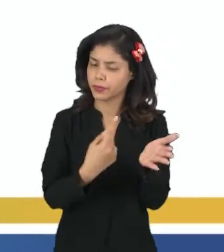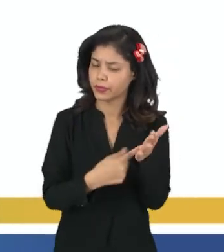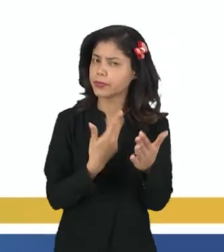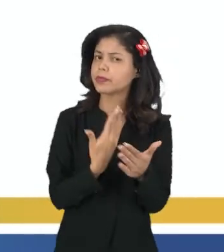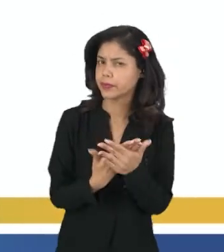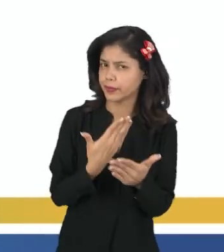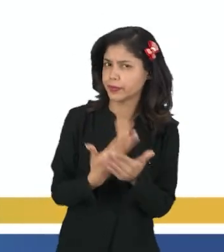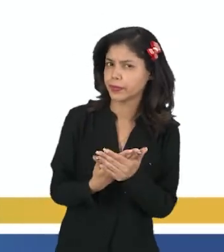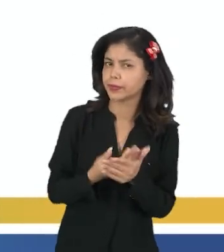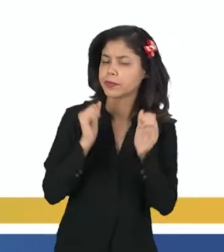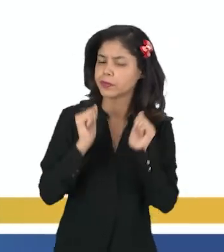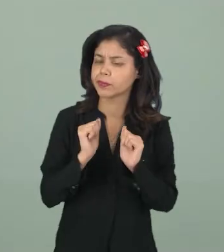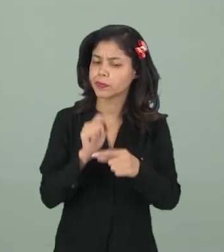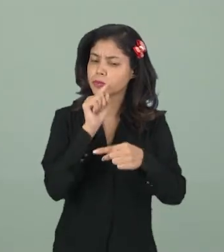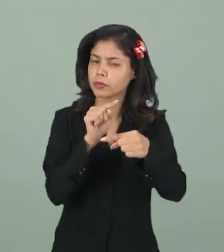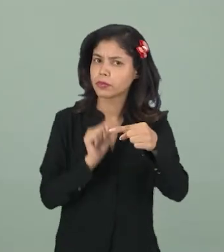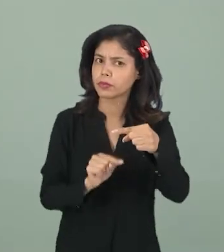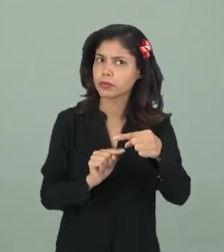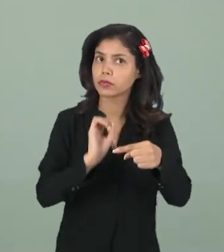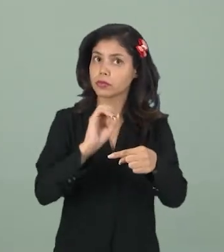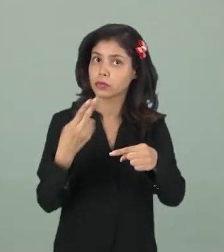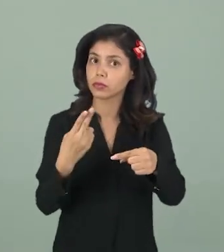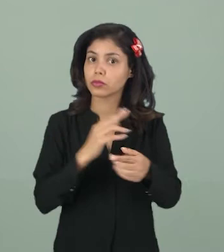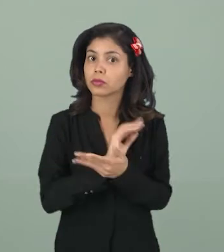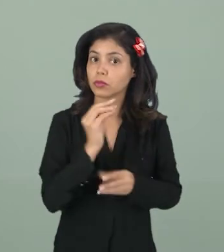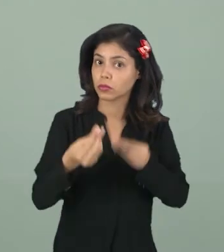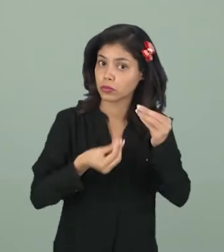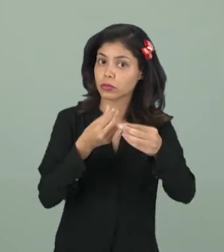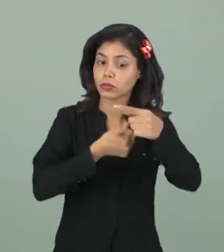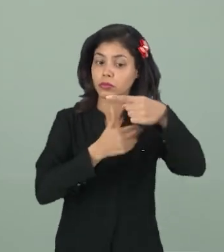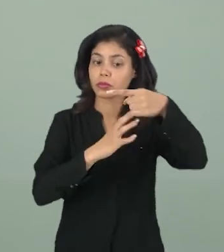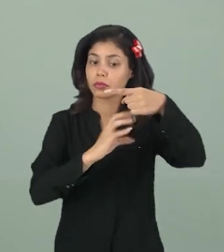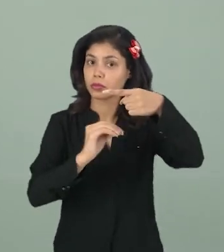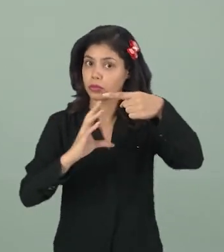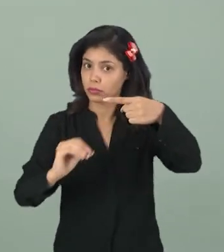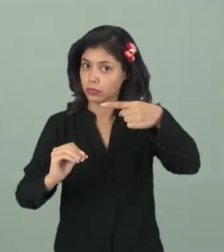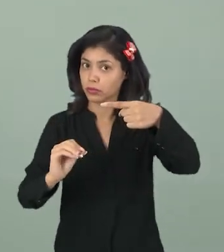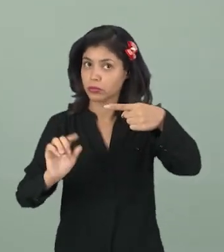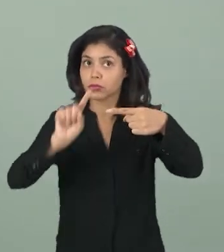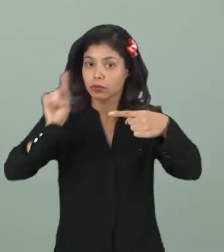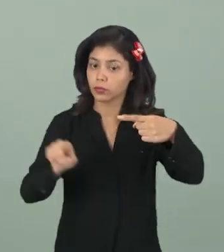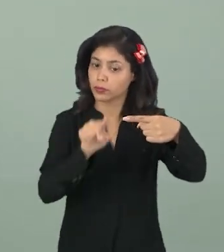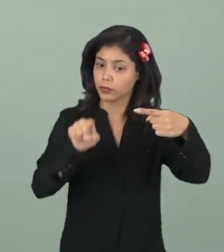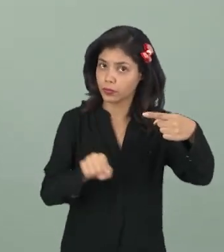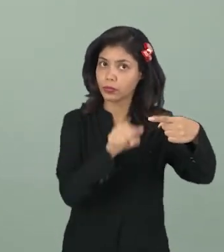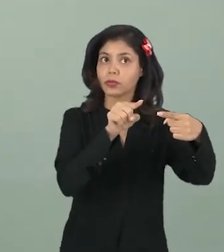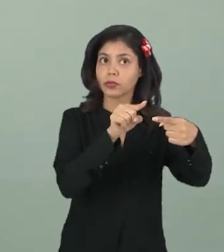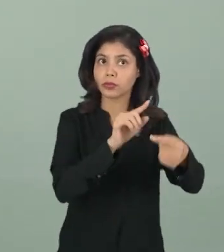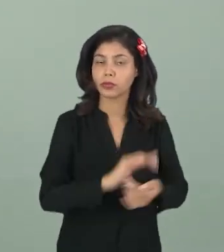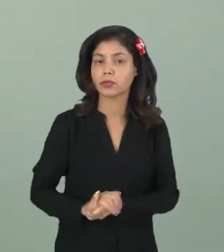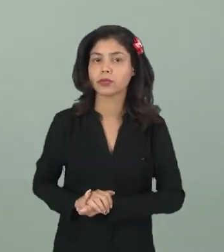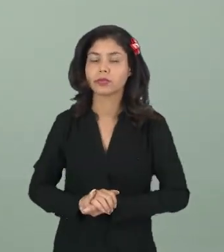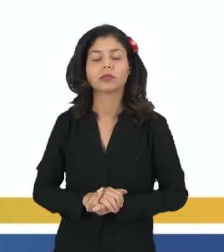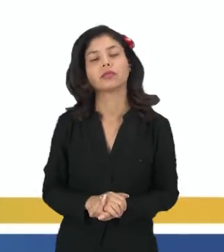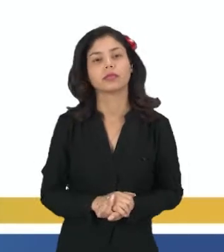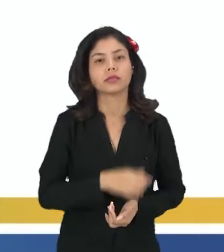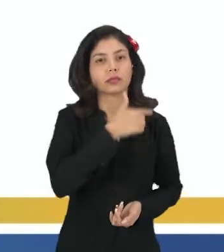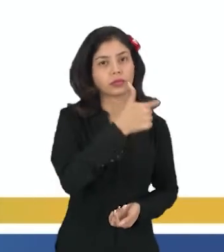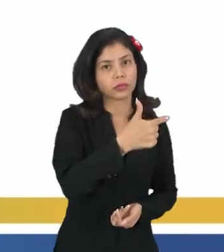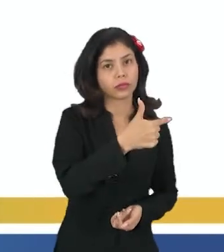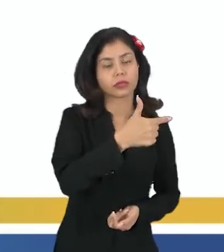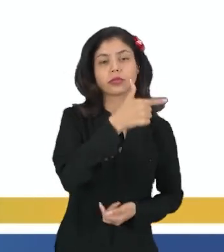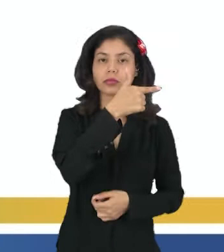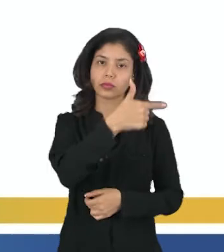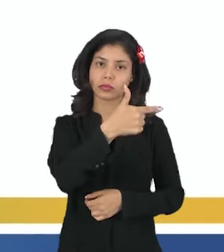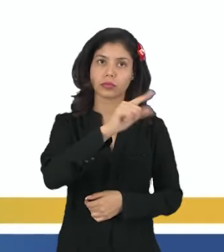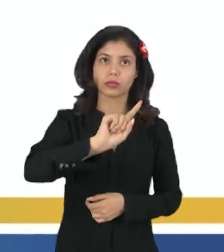acordo com nossos estudos você pode fazer a divisão pelo algoritmo ou como sem tem dois zeros você volta eh duas casas da esquerda a Vivo então